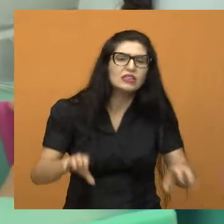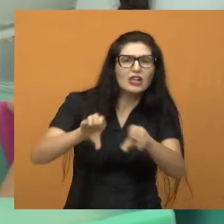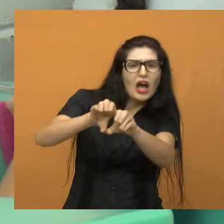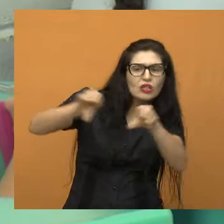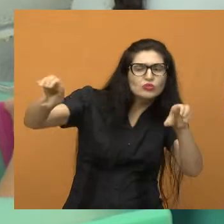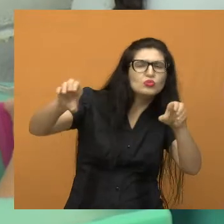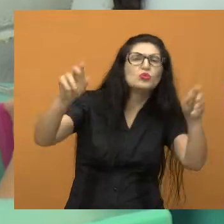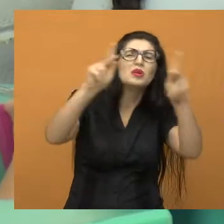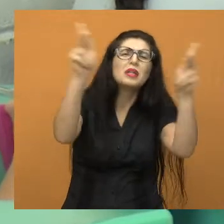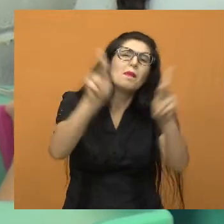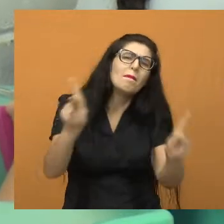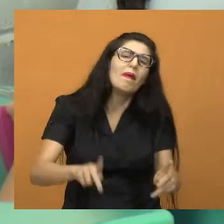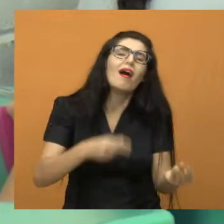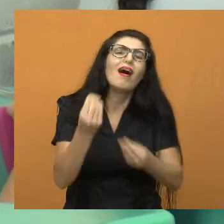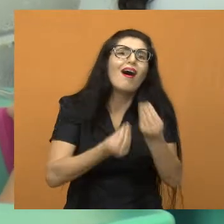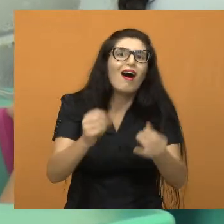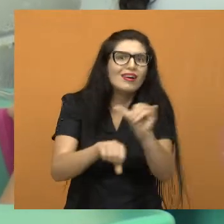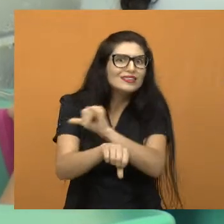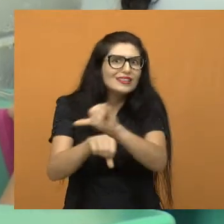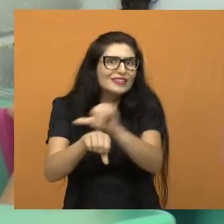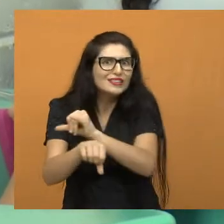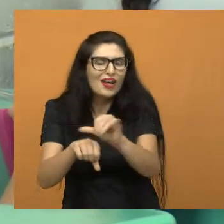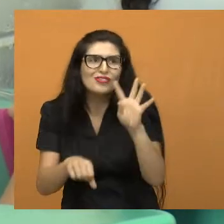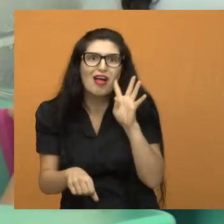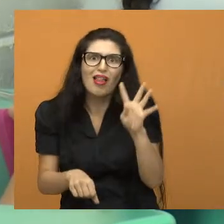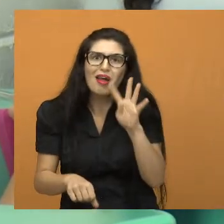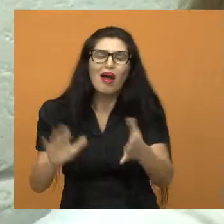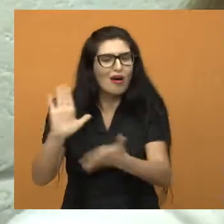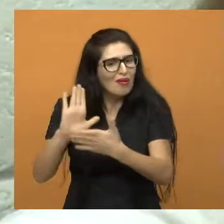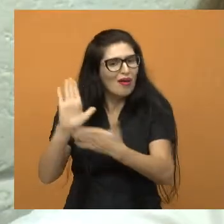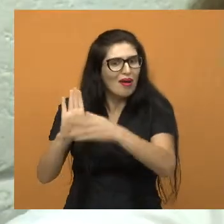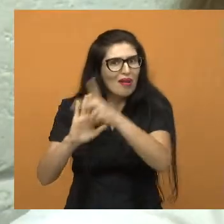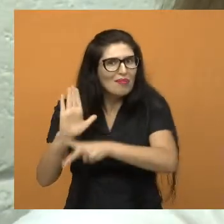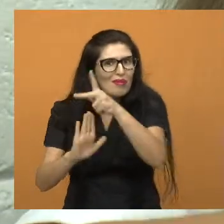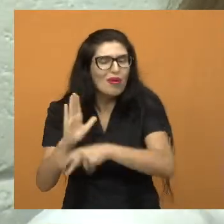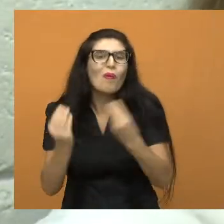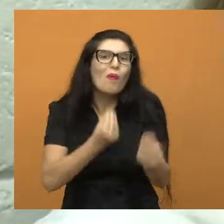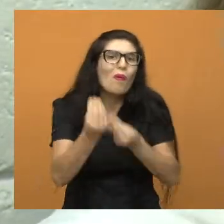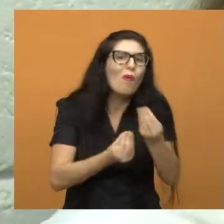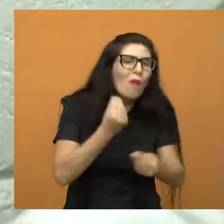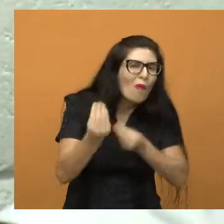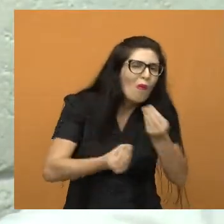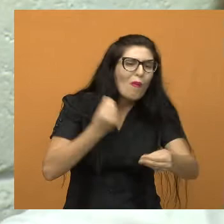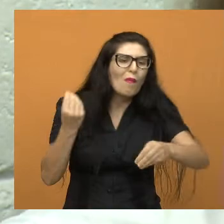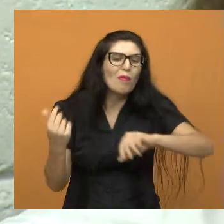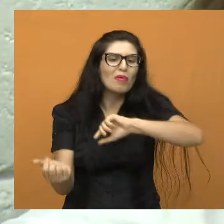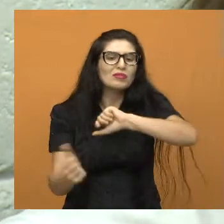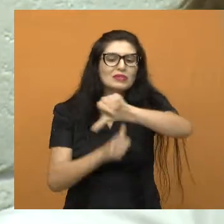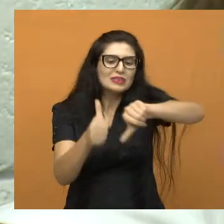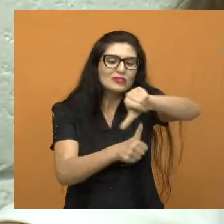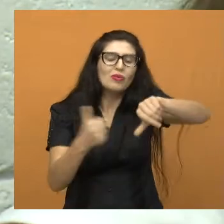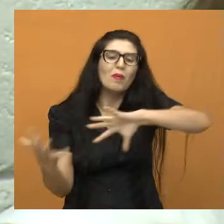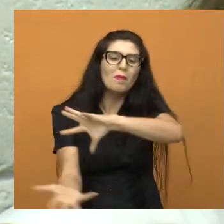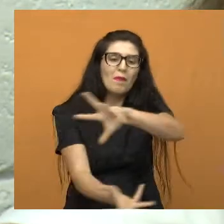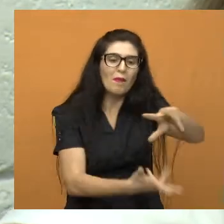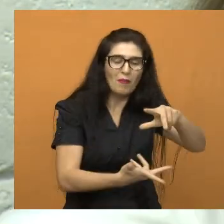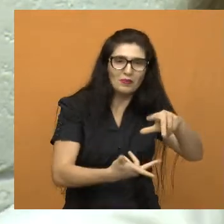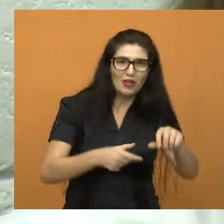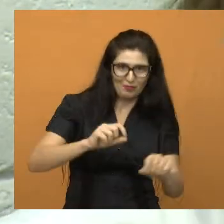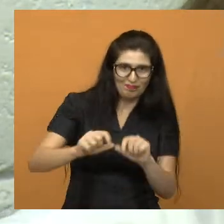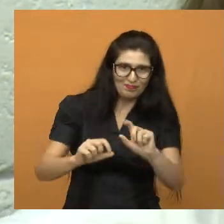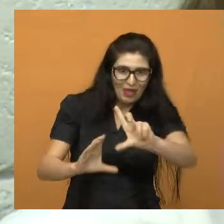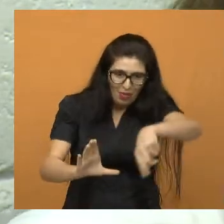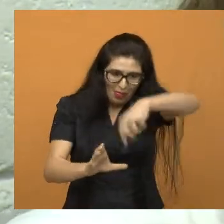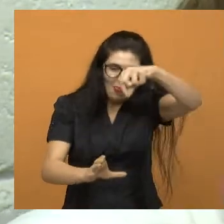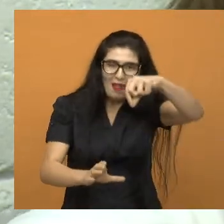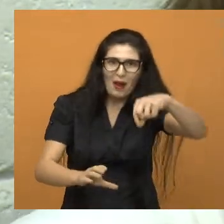e me explicaram como funciona essa ação e como isso pode mudar o mundo. A gente pede para a pessoa tirar um papelzinho.